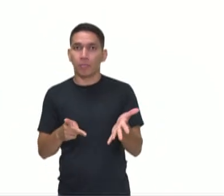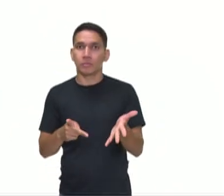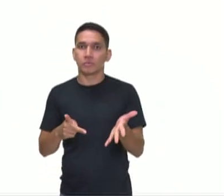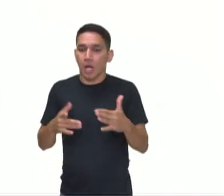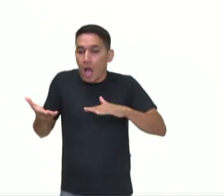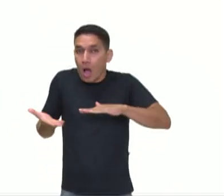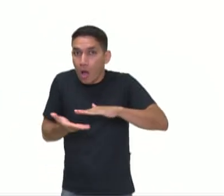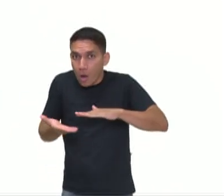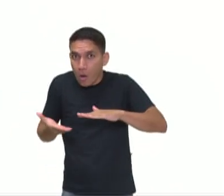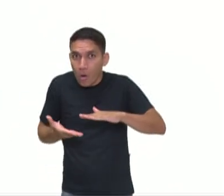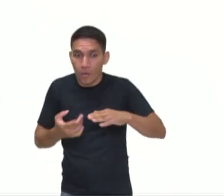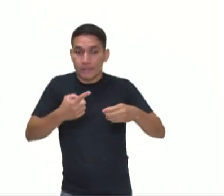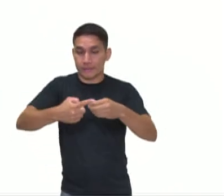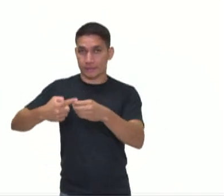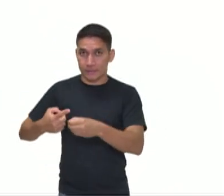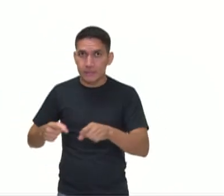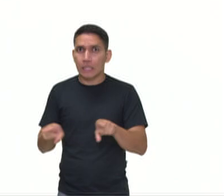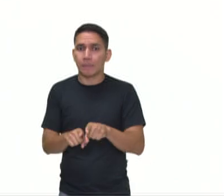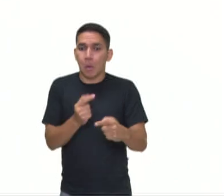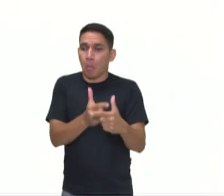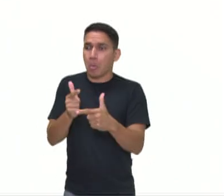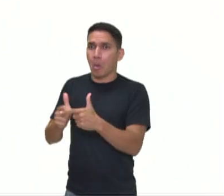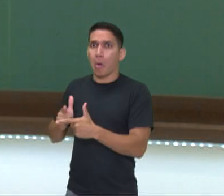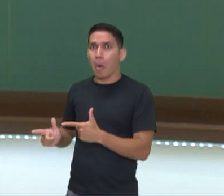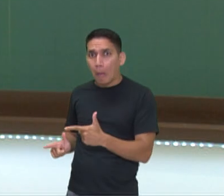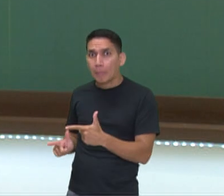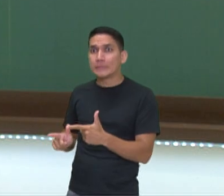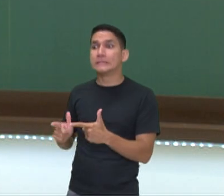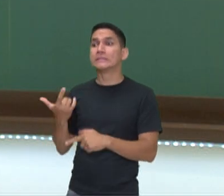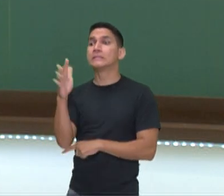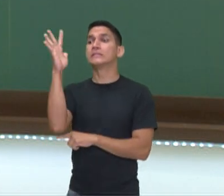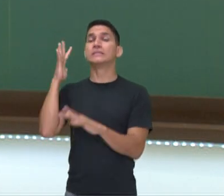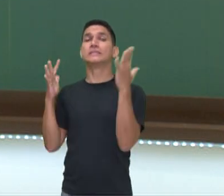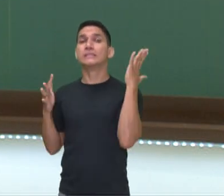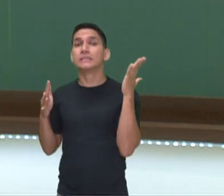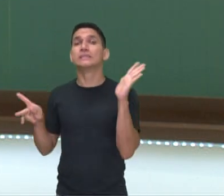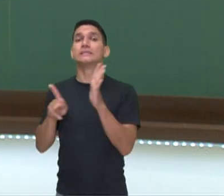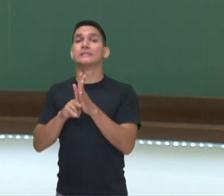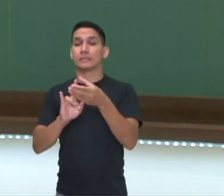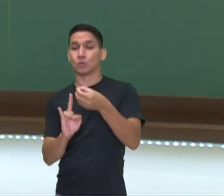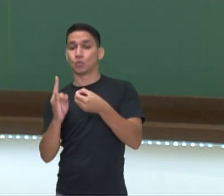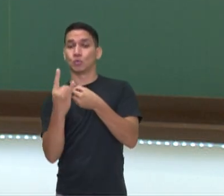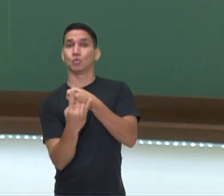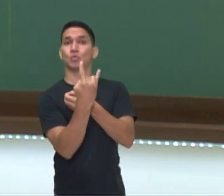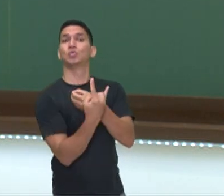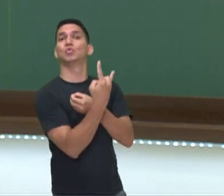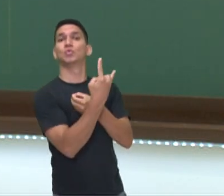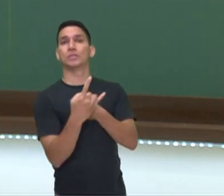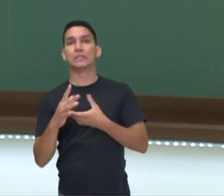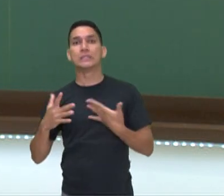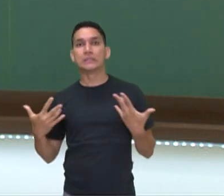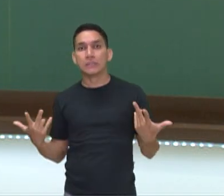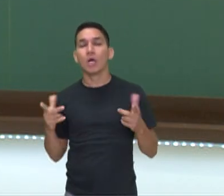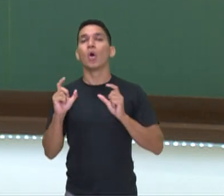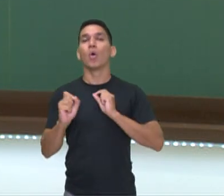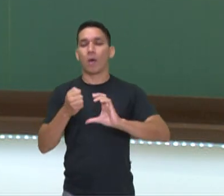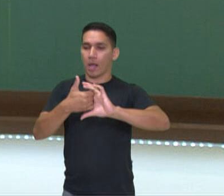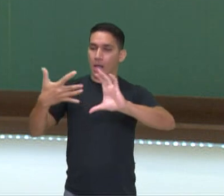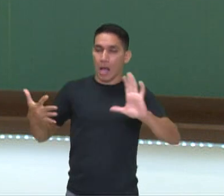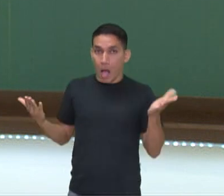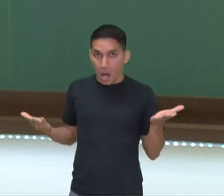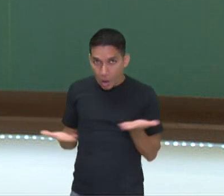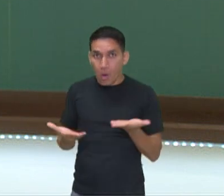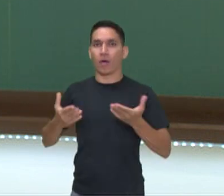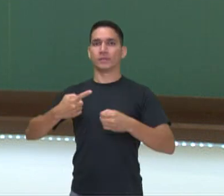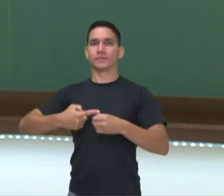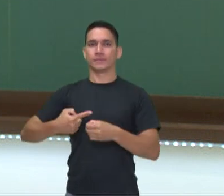os problemas ambientais e sociais urbanos. Nós vamos falar um pouquinho sobre as características das atuais cidades e